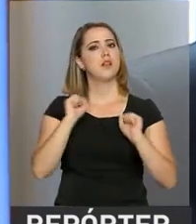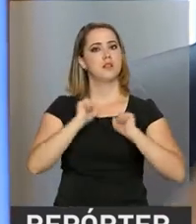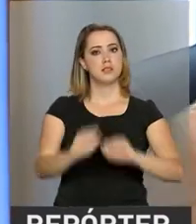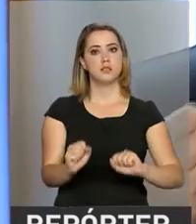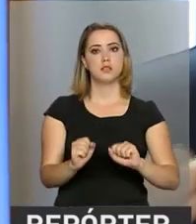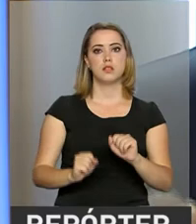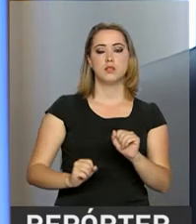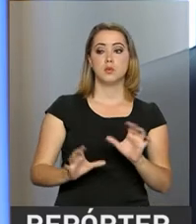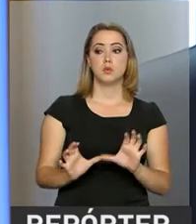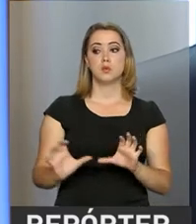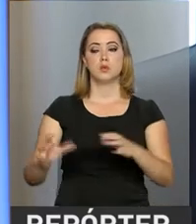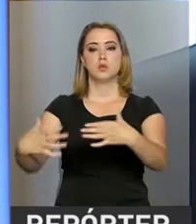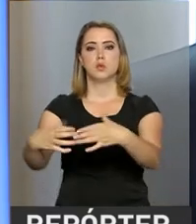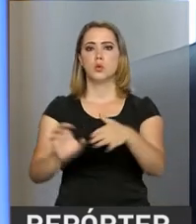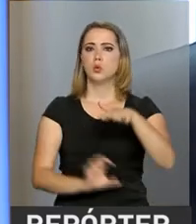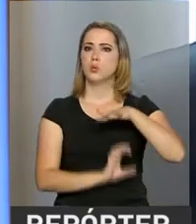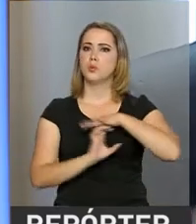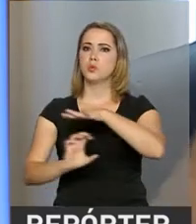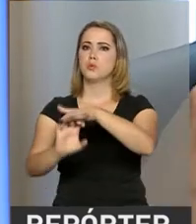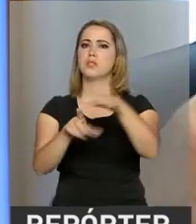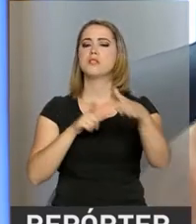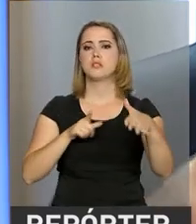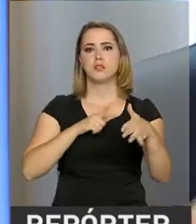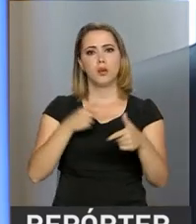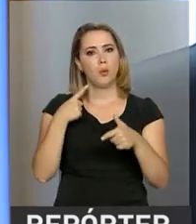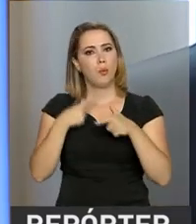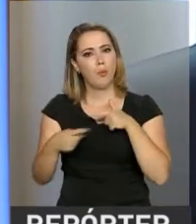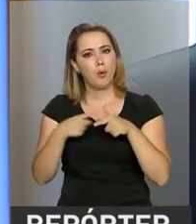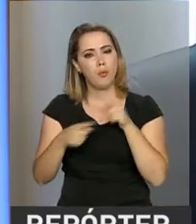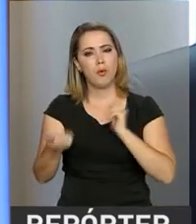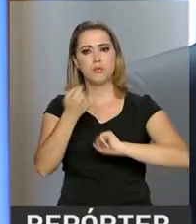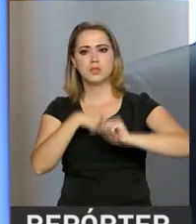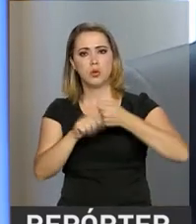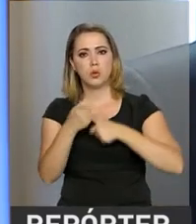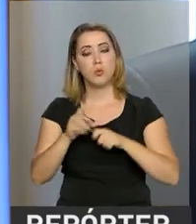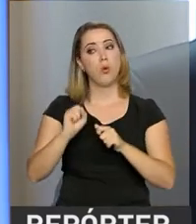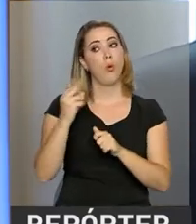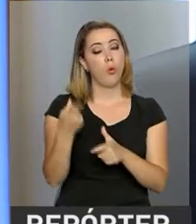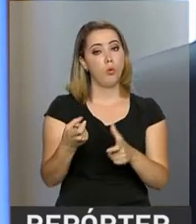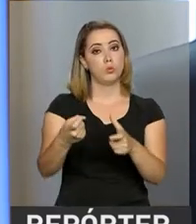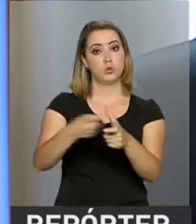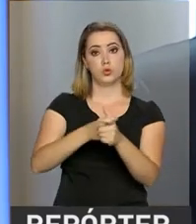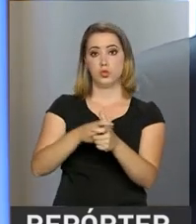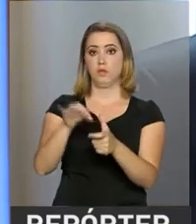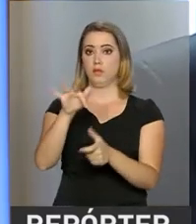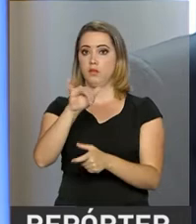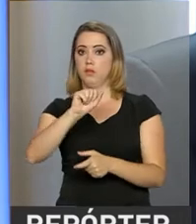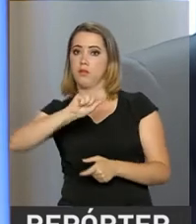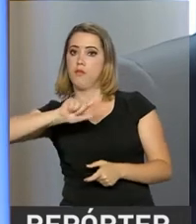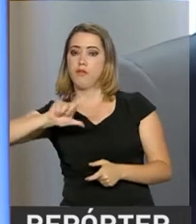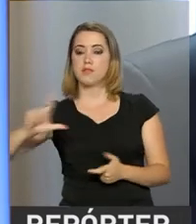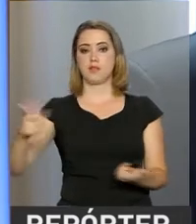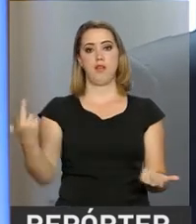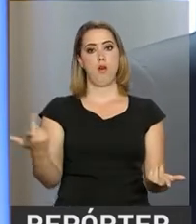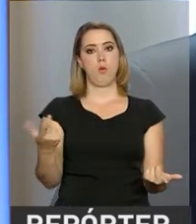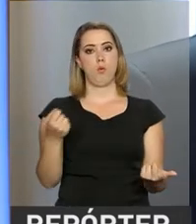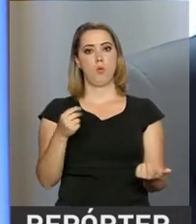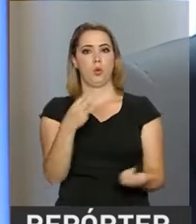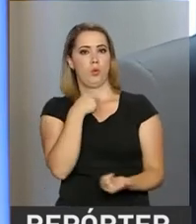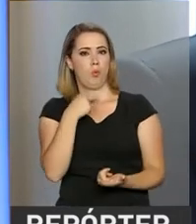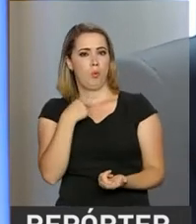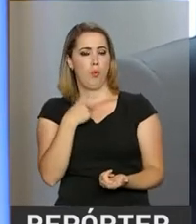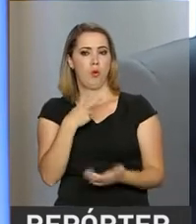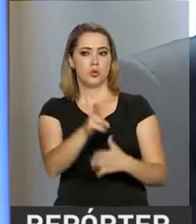que companhias que tenham prejuízo, companhias que tenham dívidas fiscais e que não possam tomar